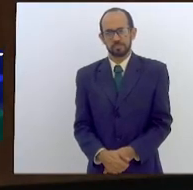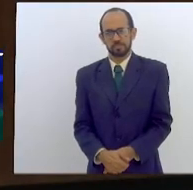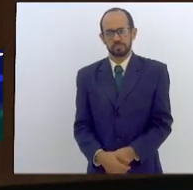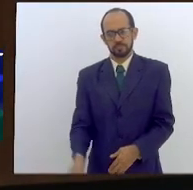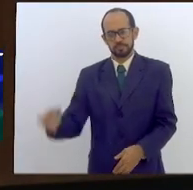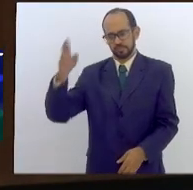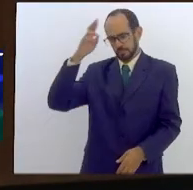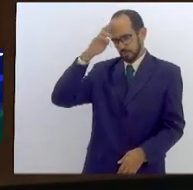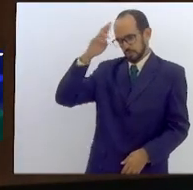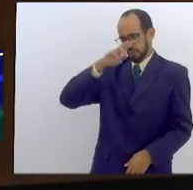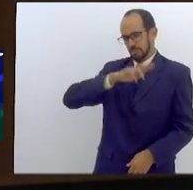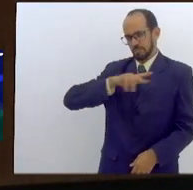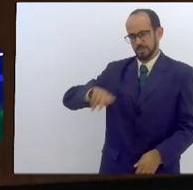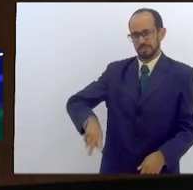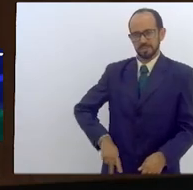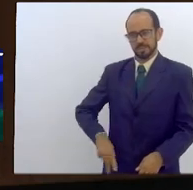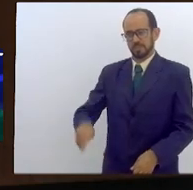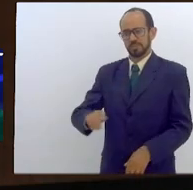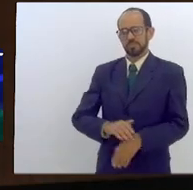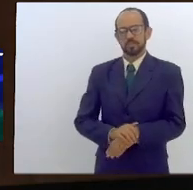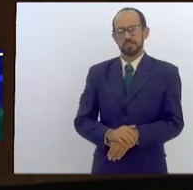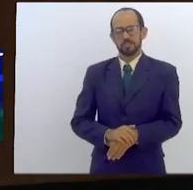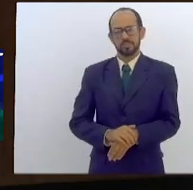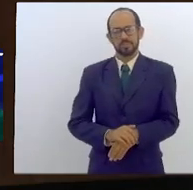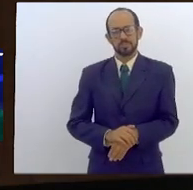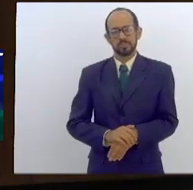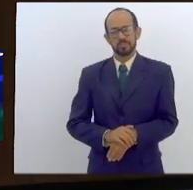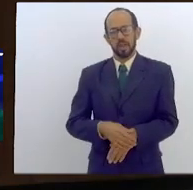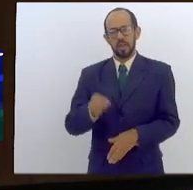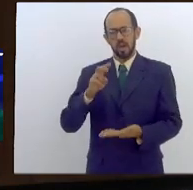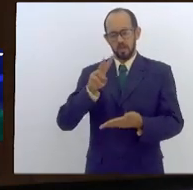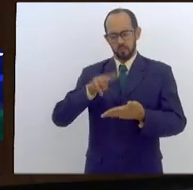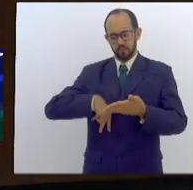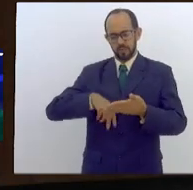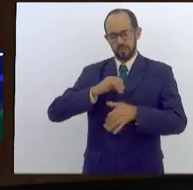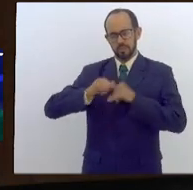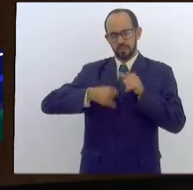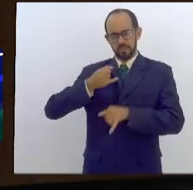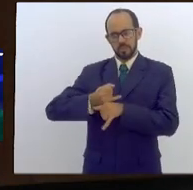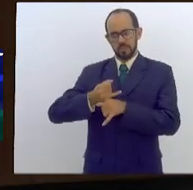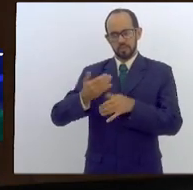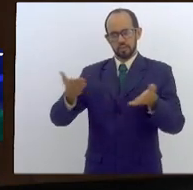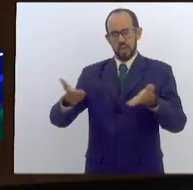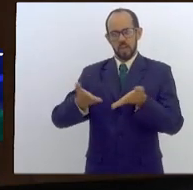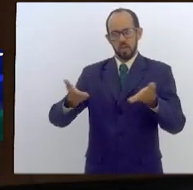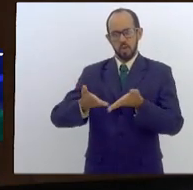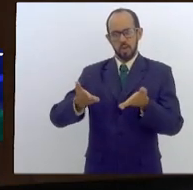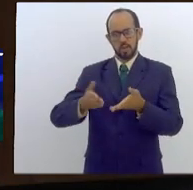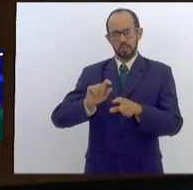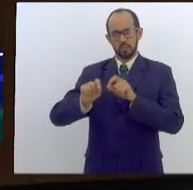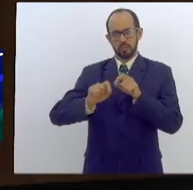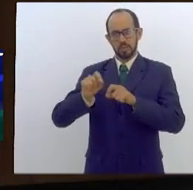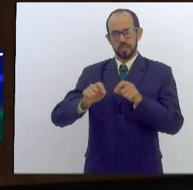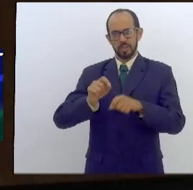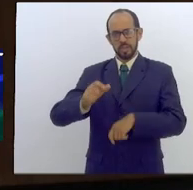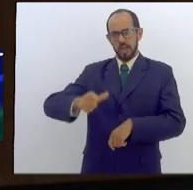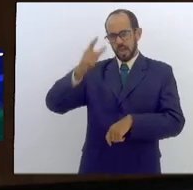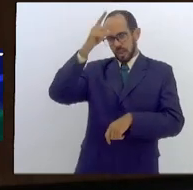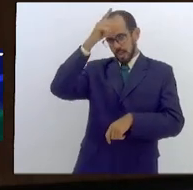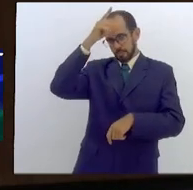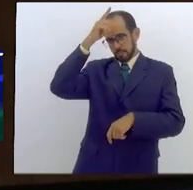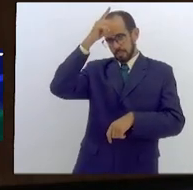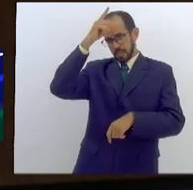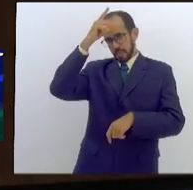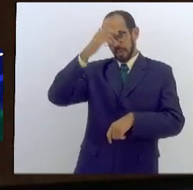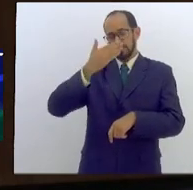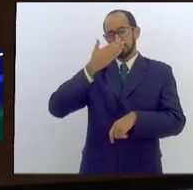Senhor presidente, senhora presidente, acabei de ver aqui na internet que a Alemanha entrou com recurso